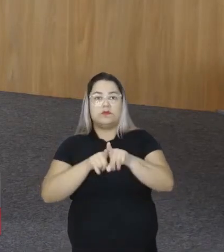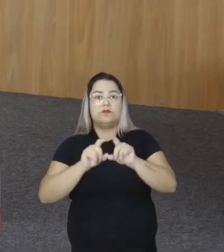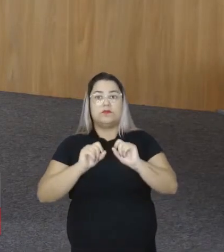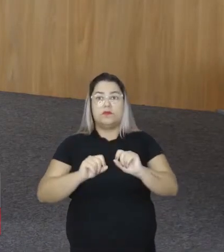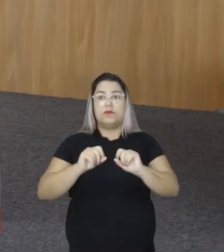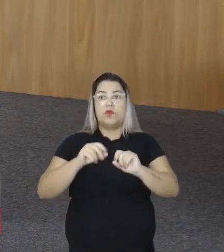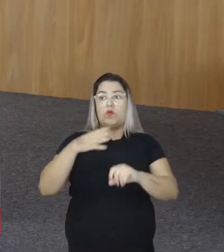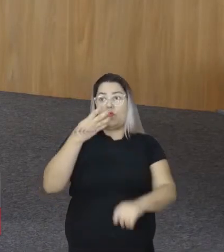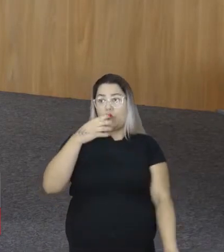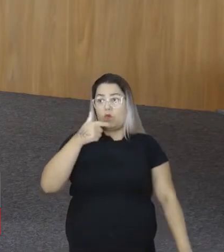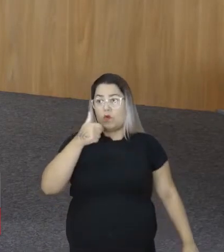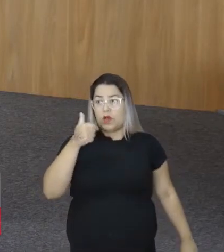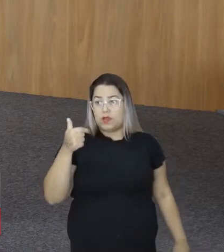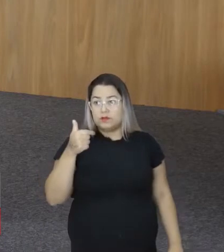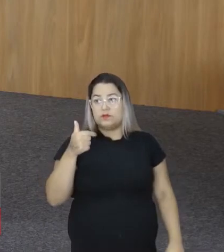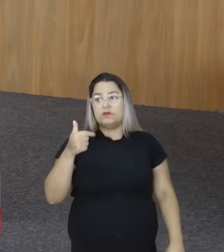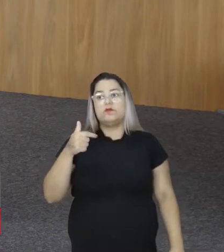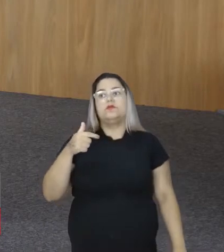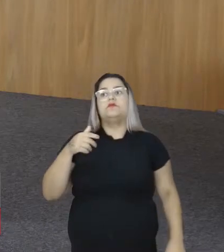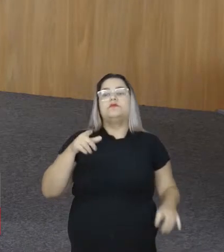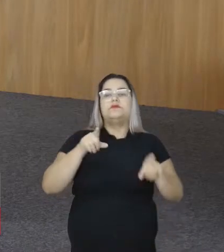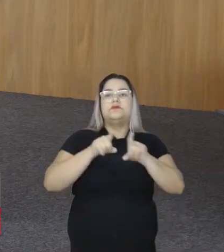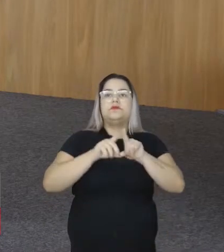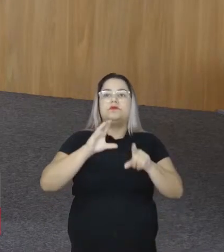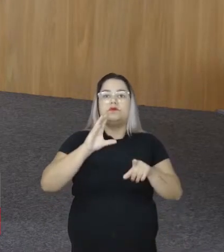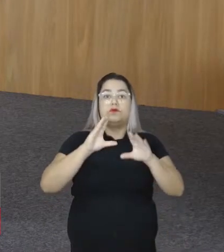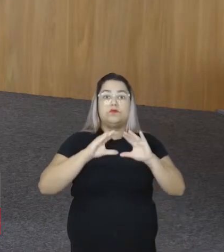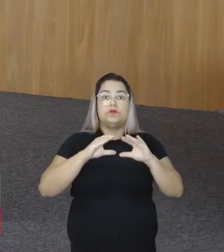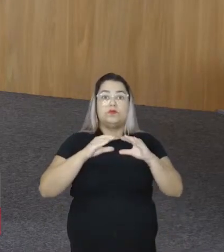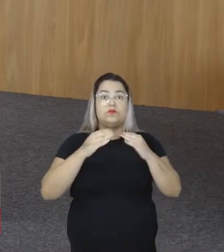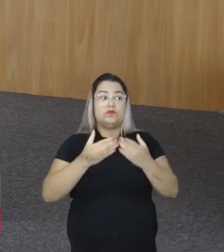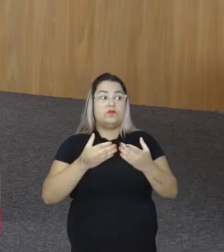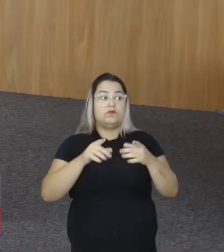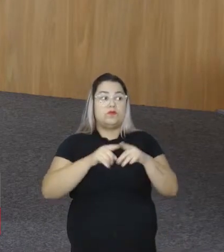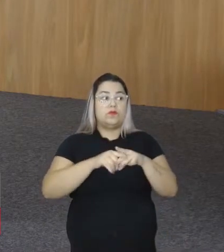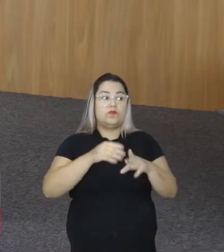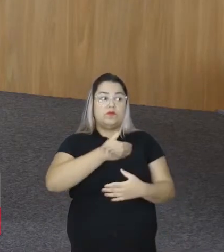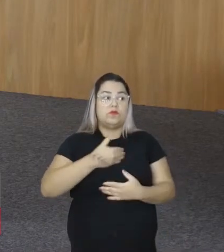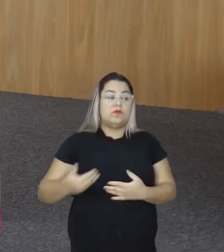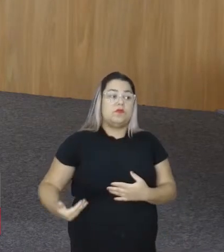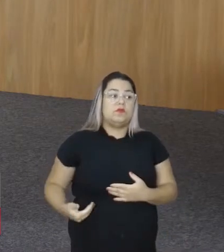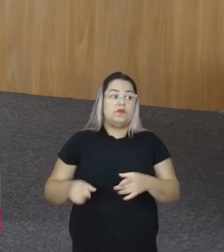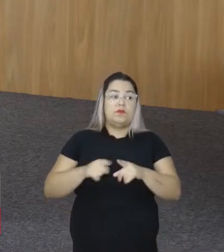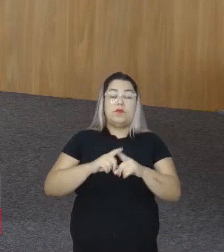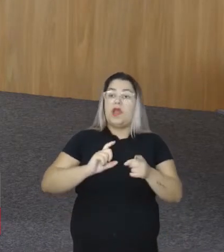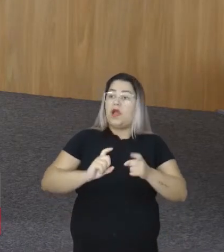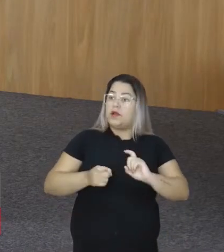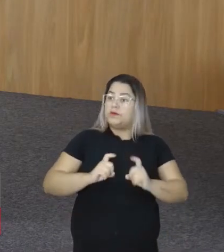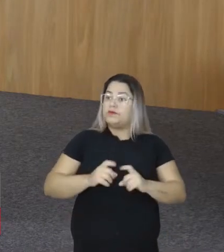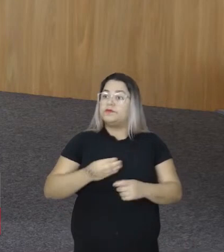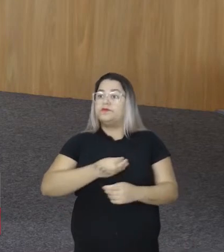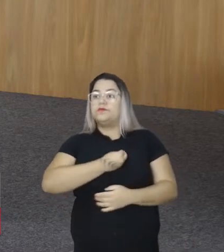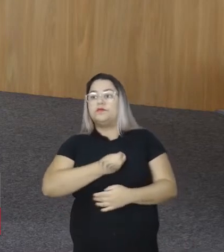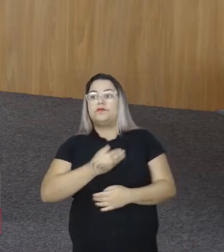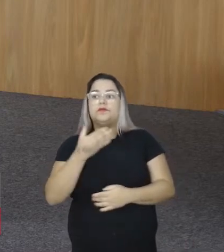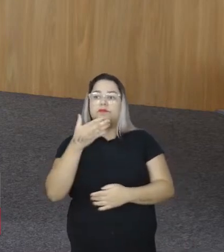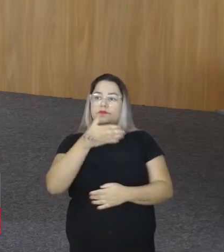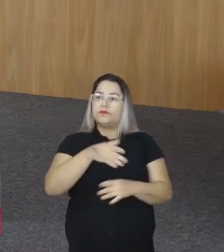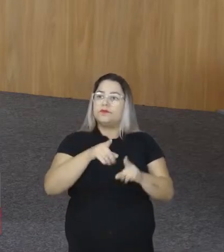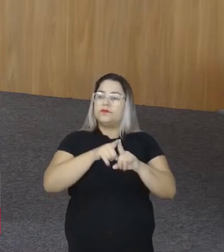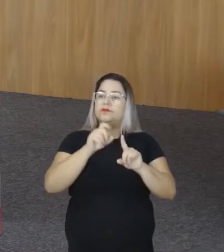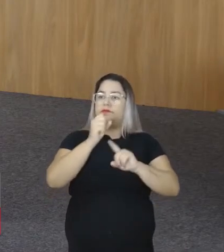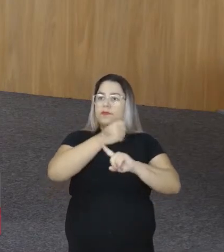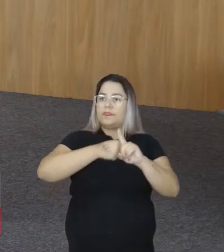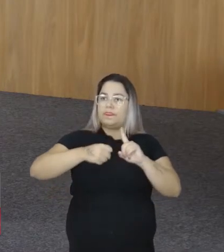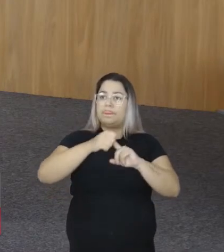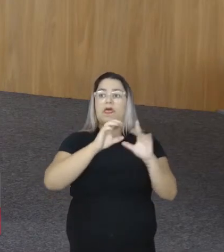Resolução 42 da Comissão Interministerial de Governança Corporativa e Administração de Participações